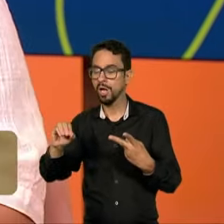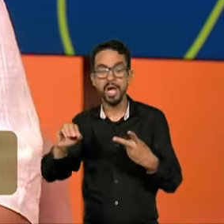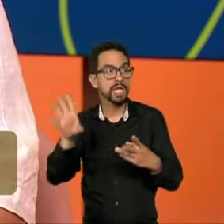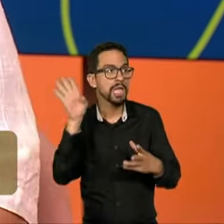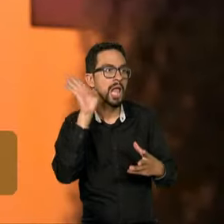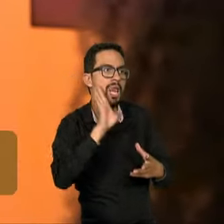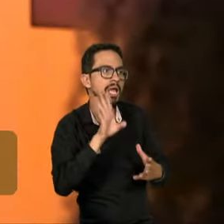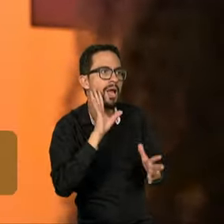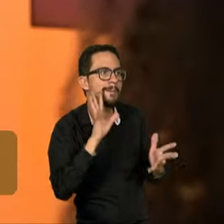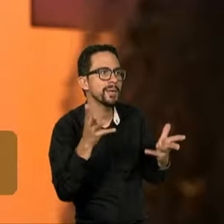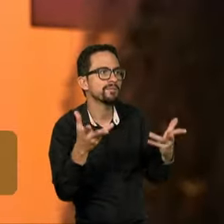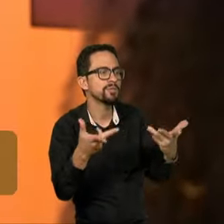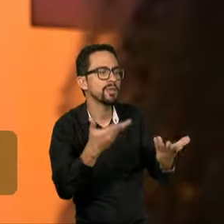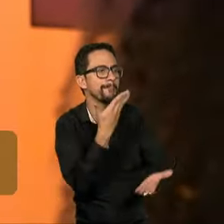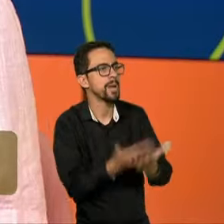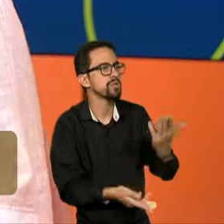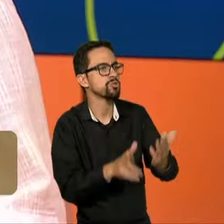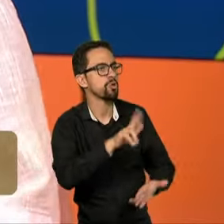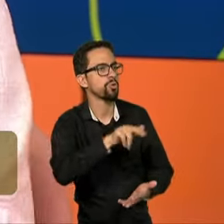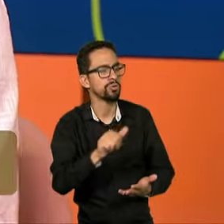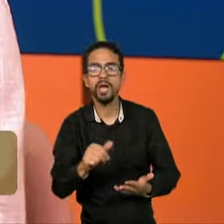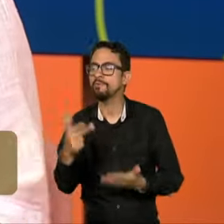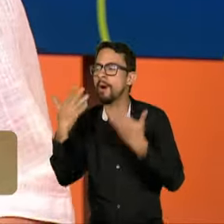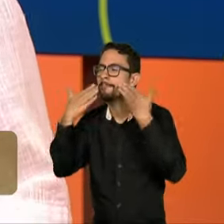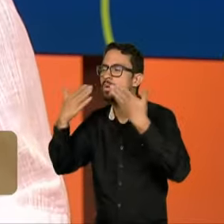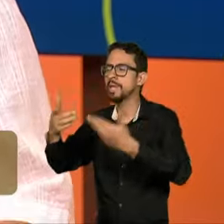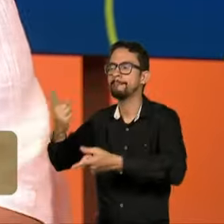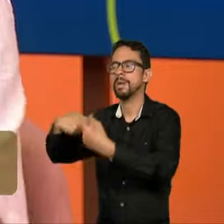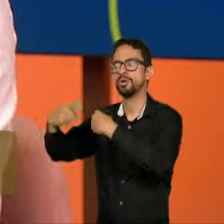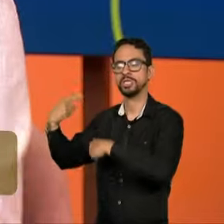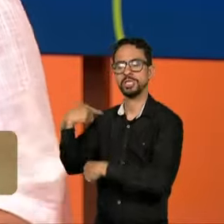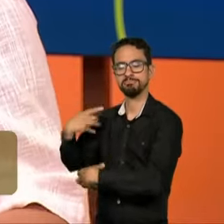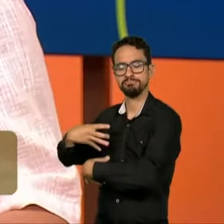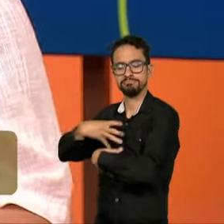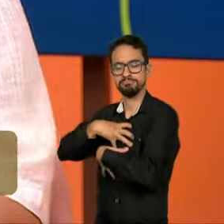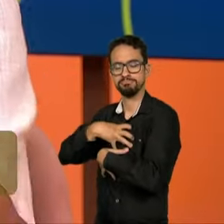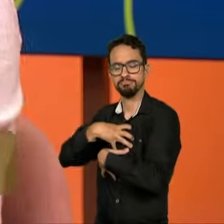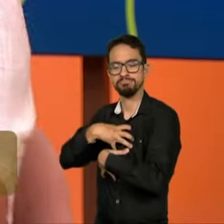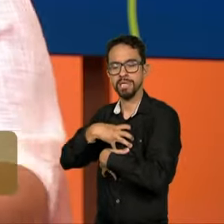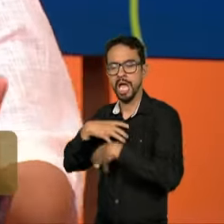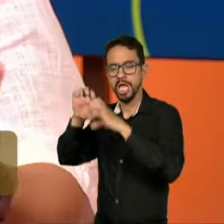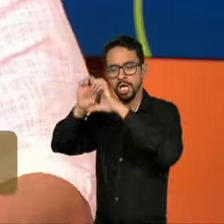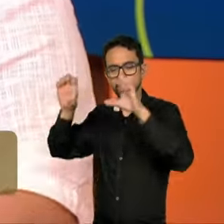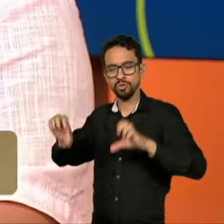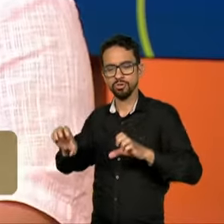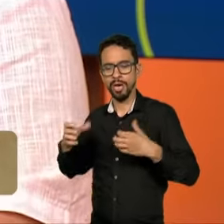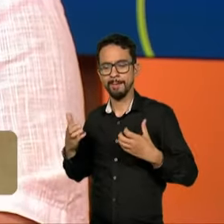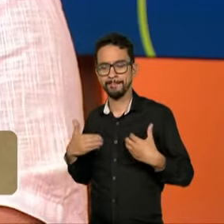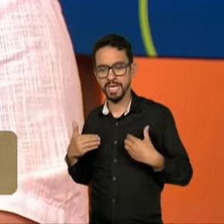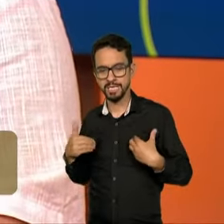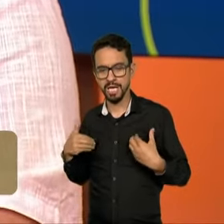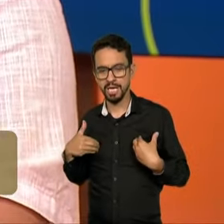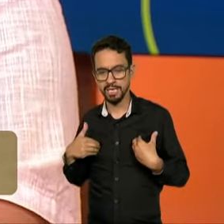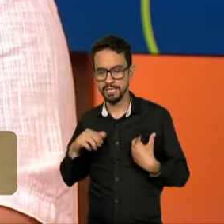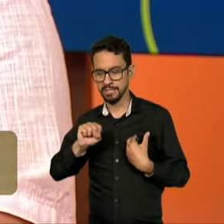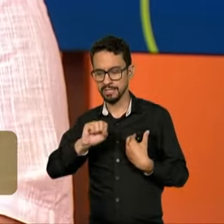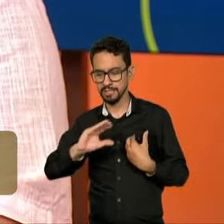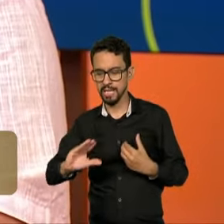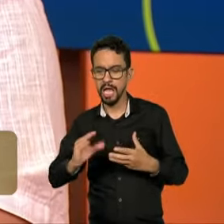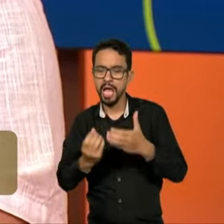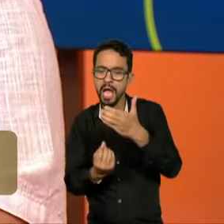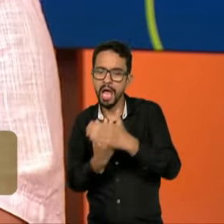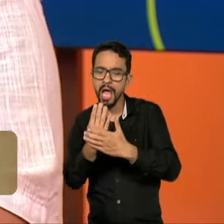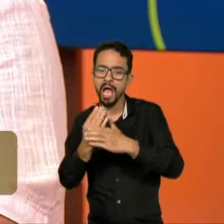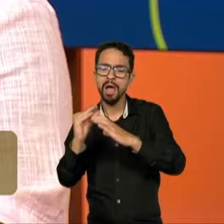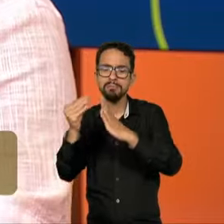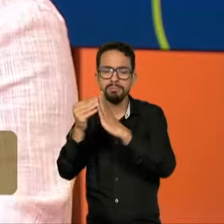eram imperdível. Meus, né, a minha origem, o meu sedimento, a minha estrutura, né, esses... o Dussek gravando com a